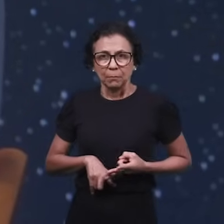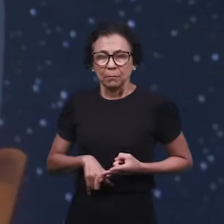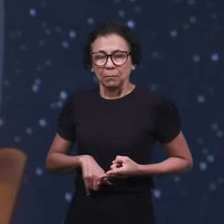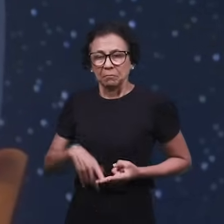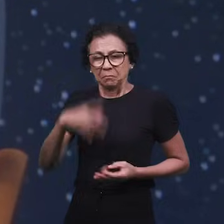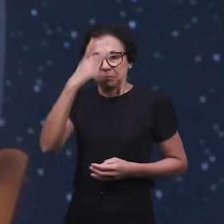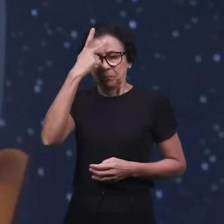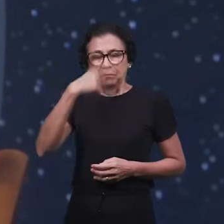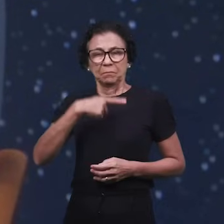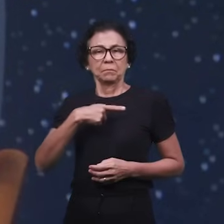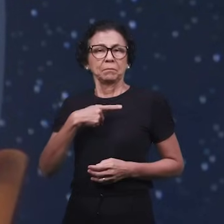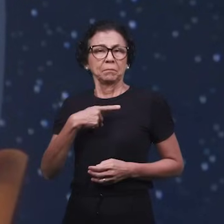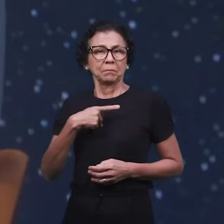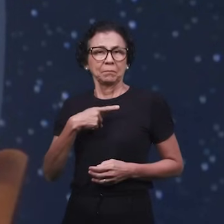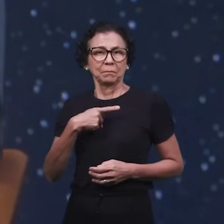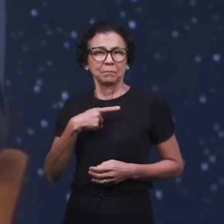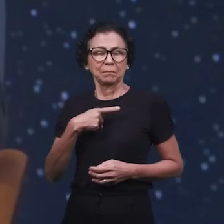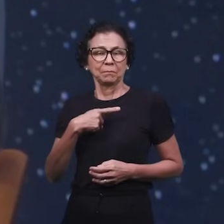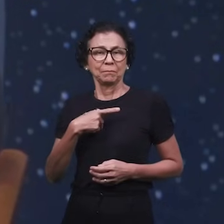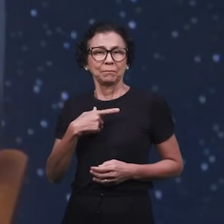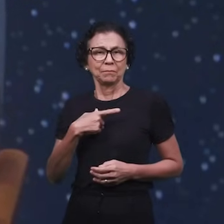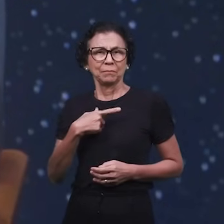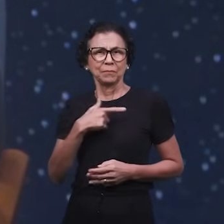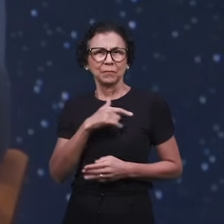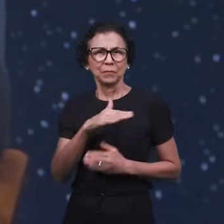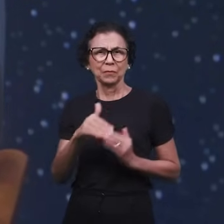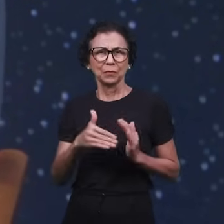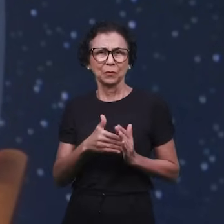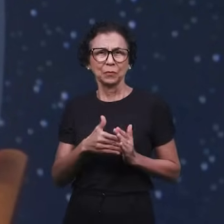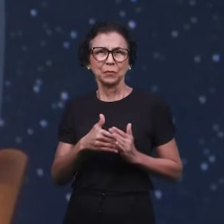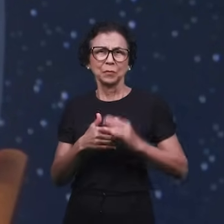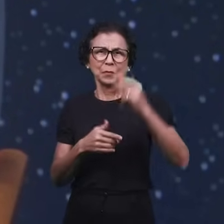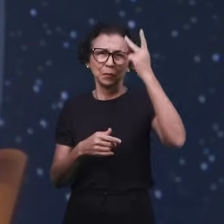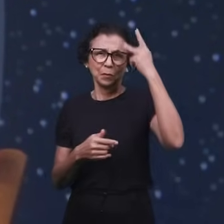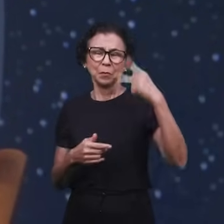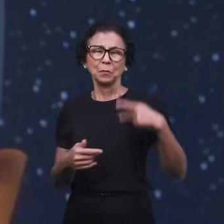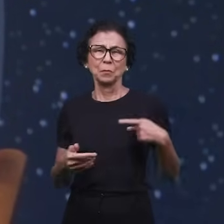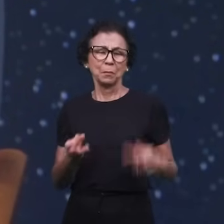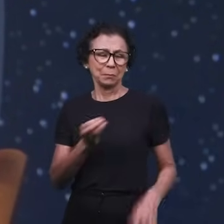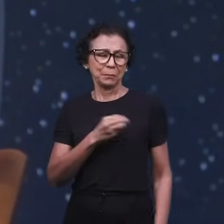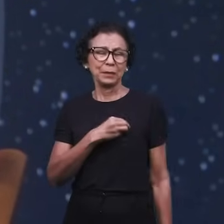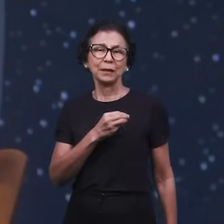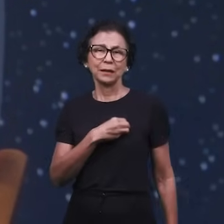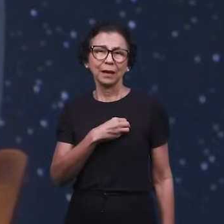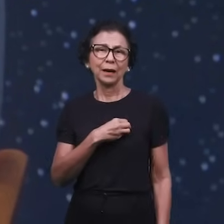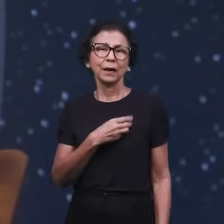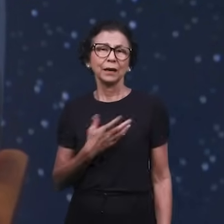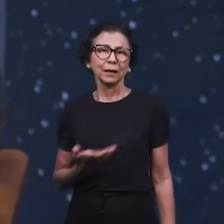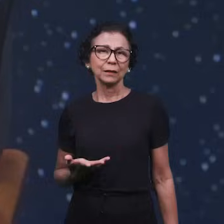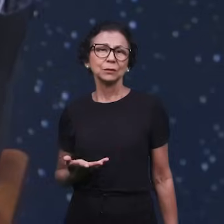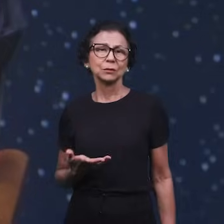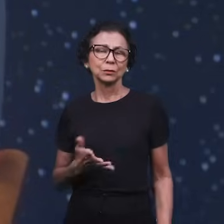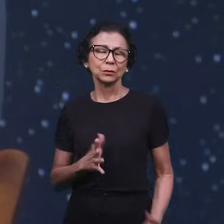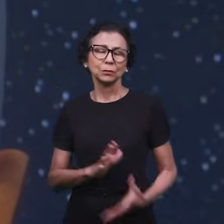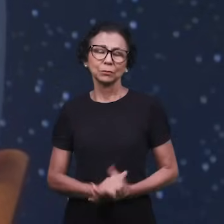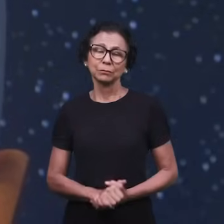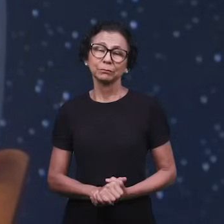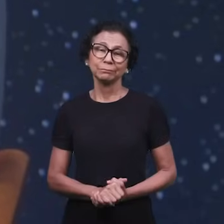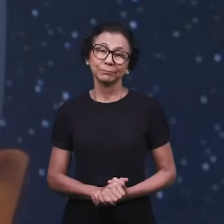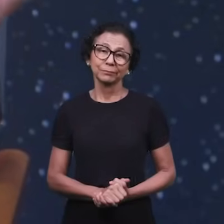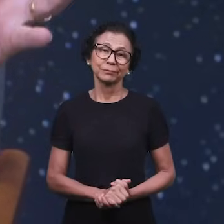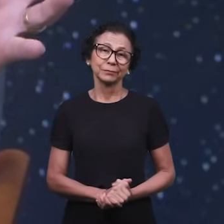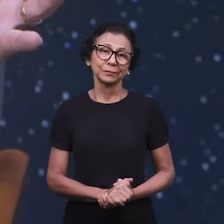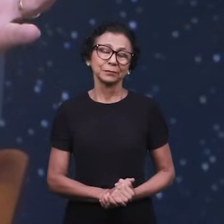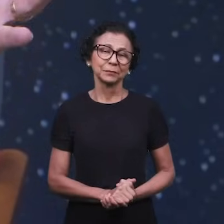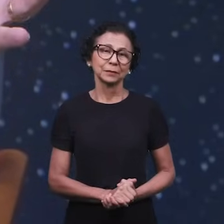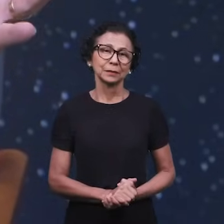do seu egoísmo, daquilo que é pecaminoso. O mundo visualiza tudo